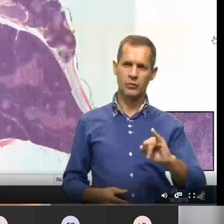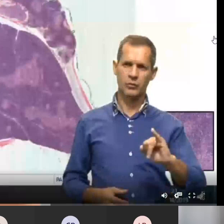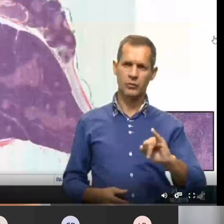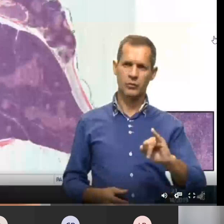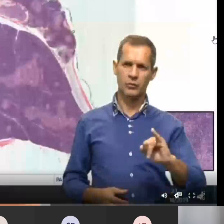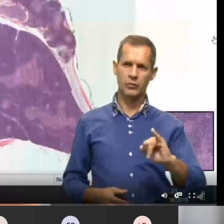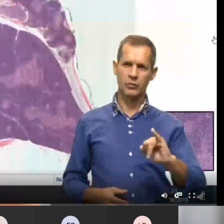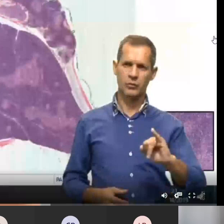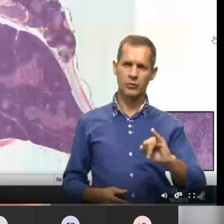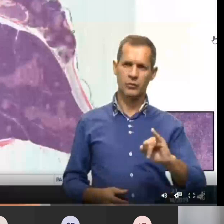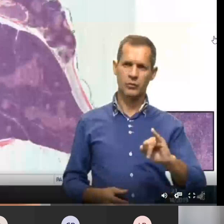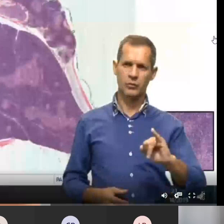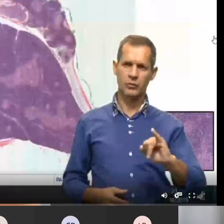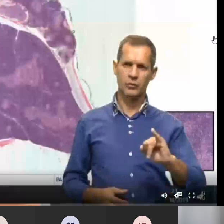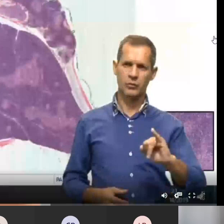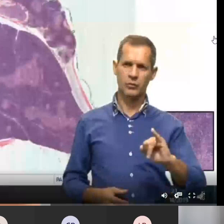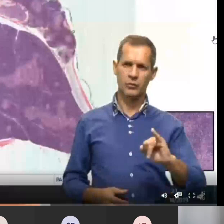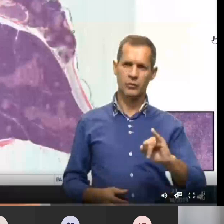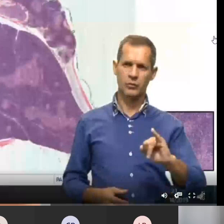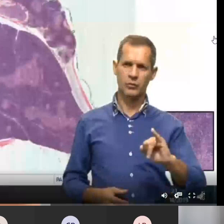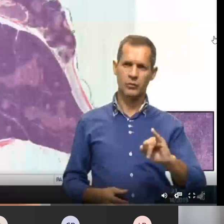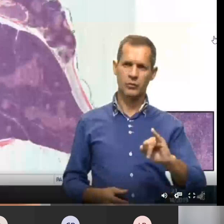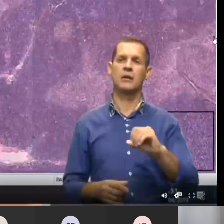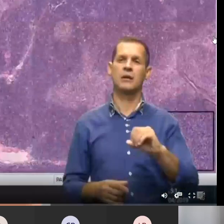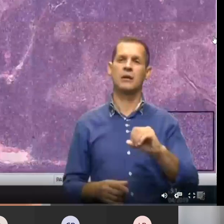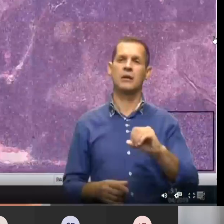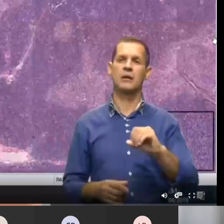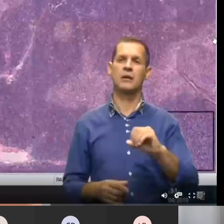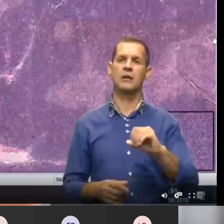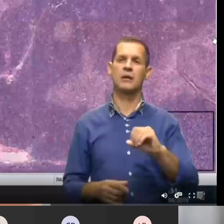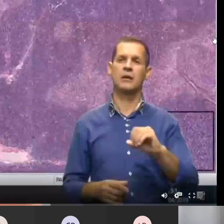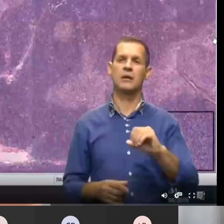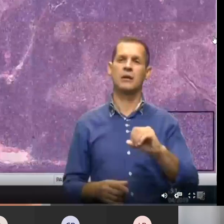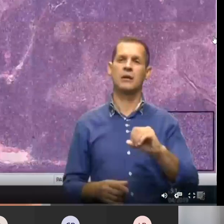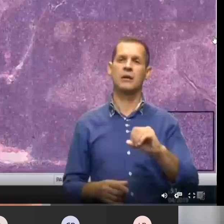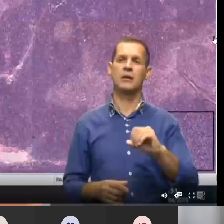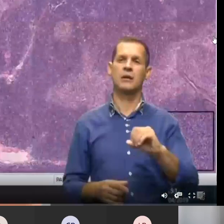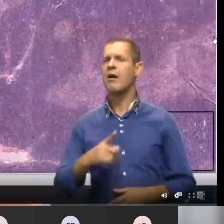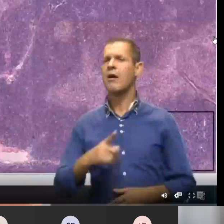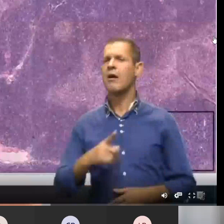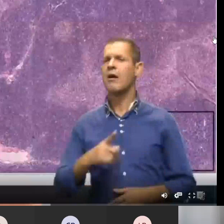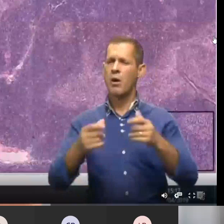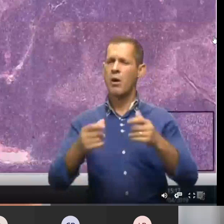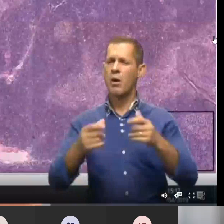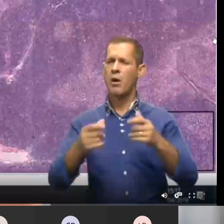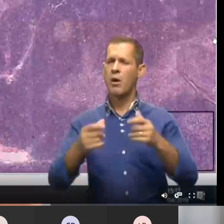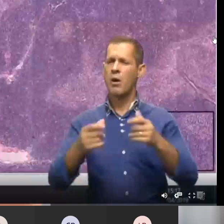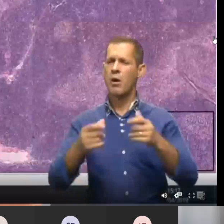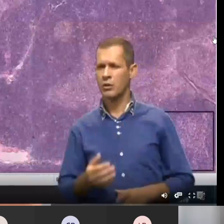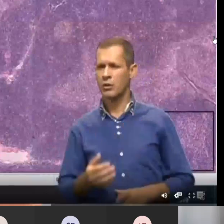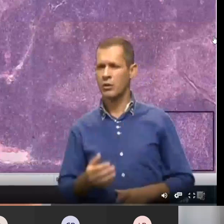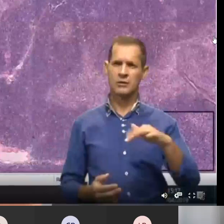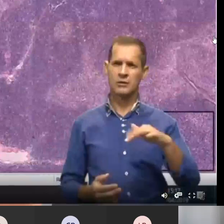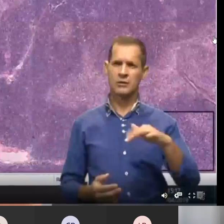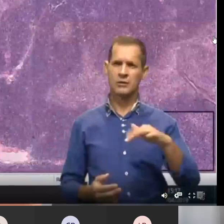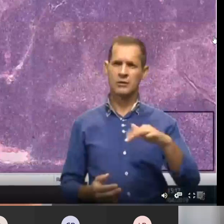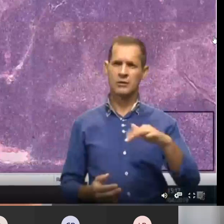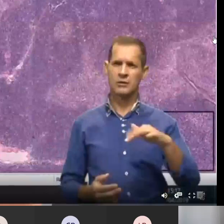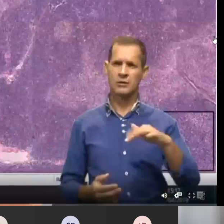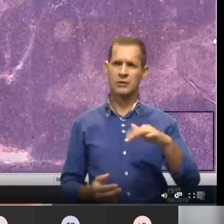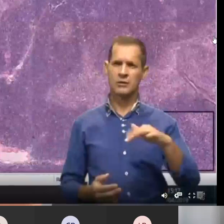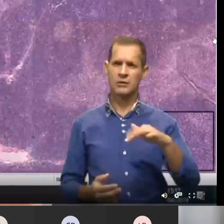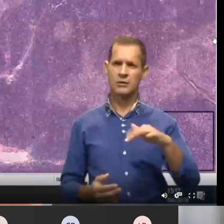escura é a região cortical do timo. Há uma grande concentração de linfócitos T